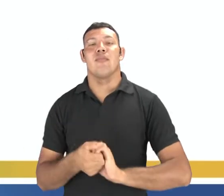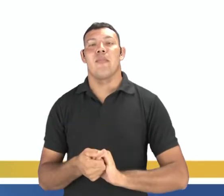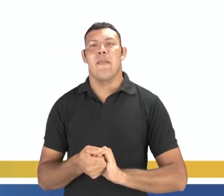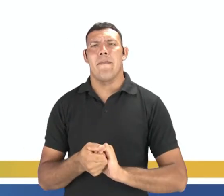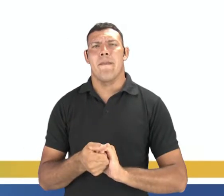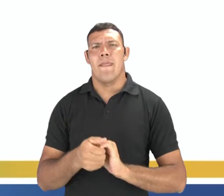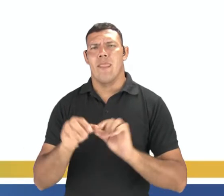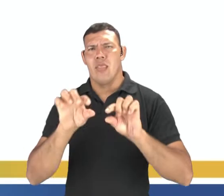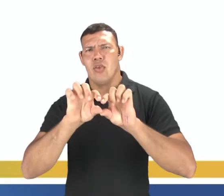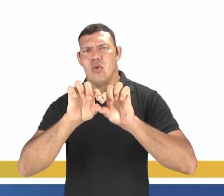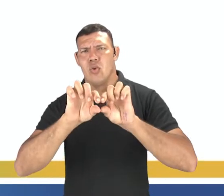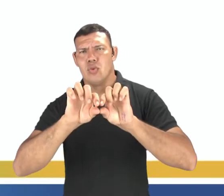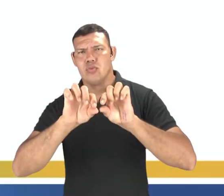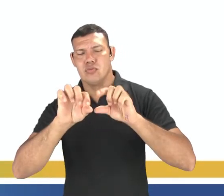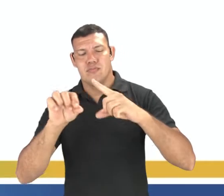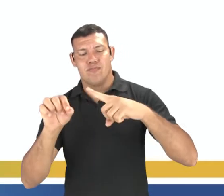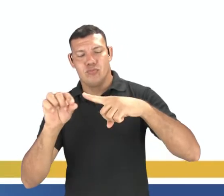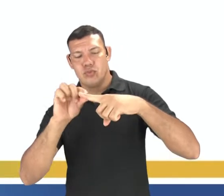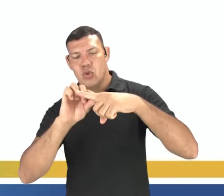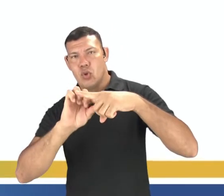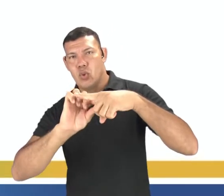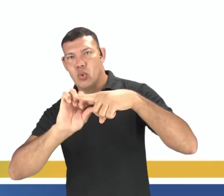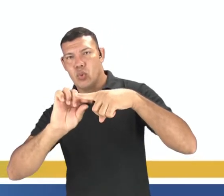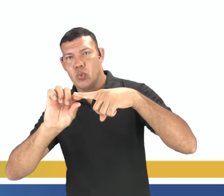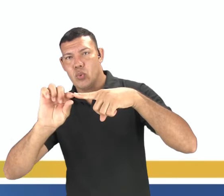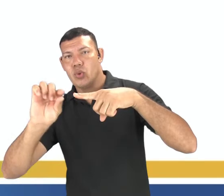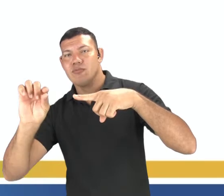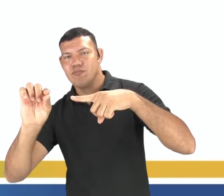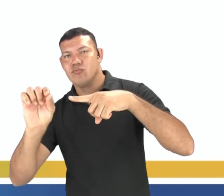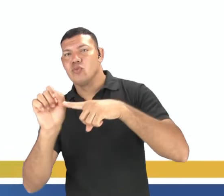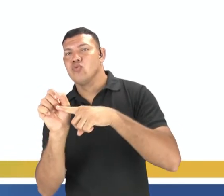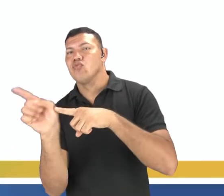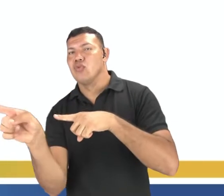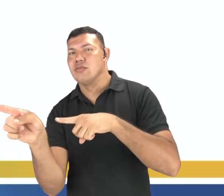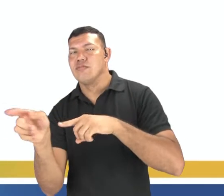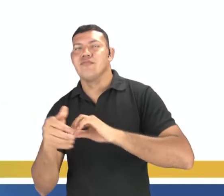Percorre todo o pênis e se abre para o meio exterior.